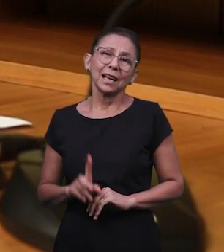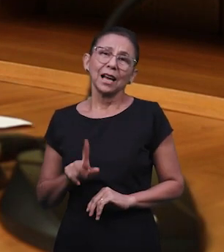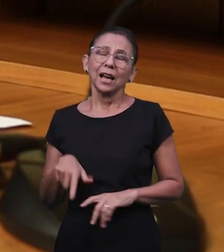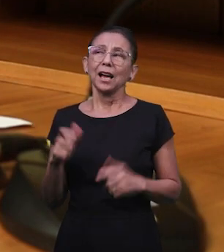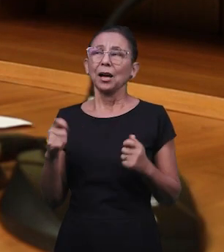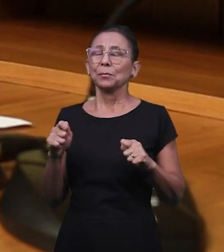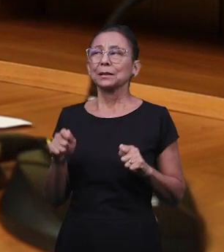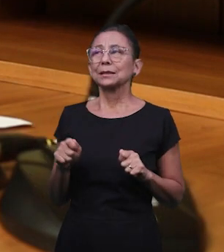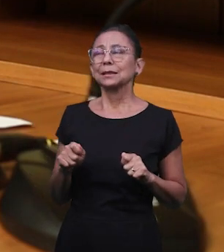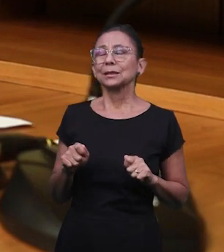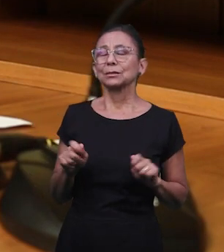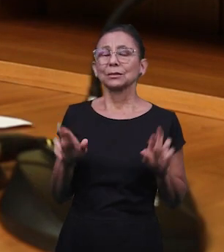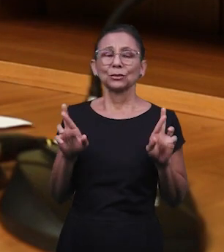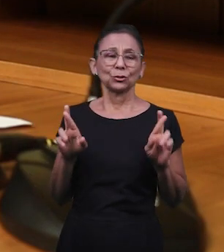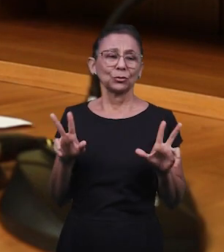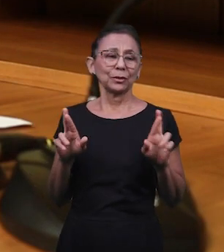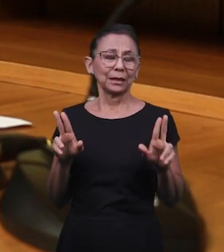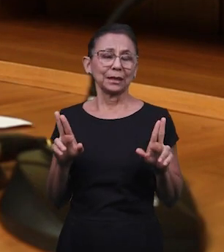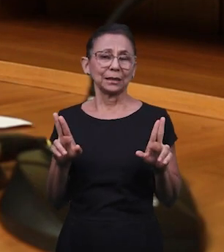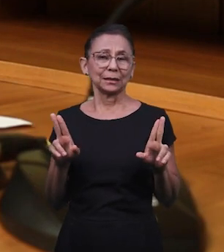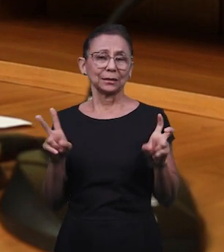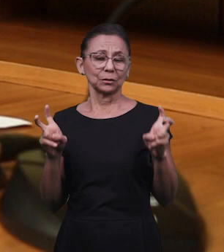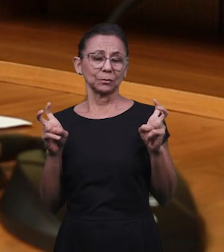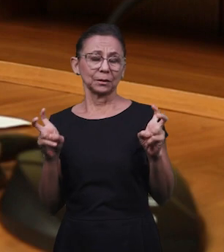É preciso fazer uma diferença entre